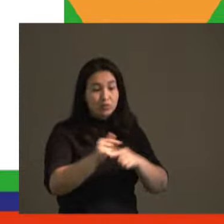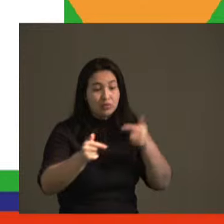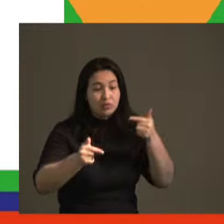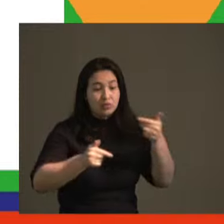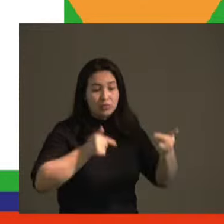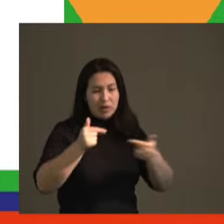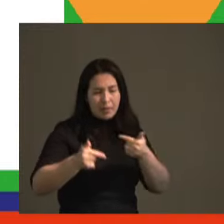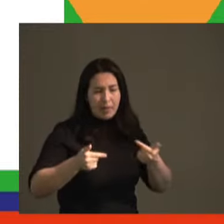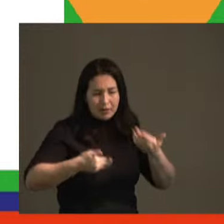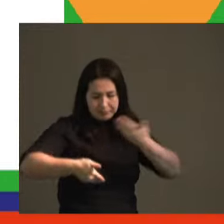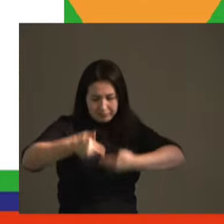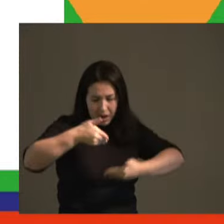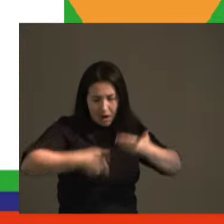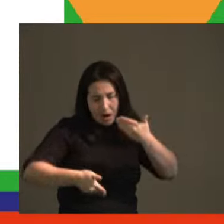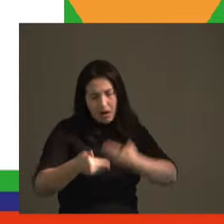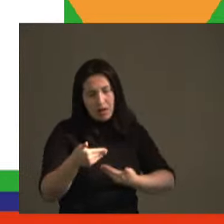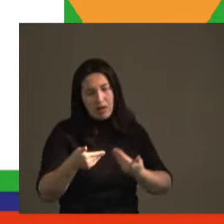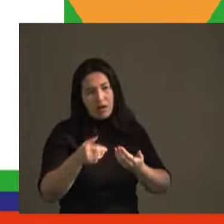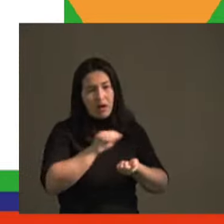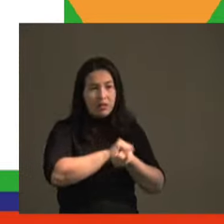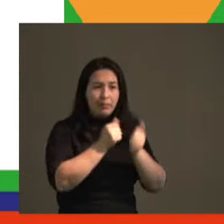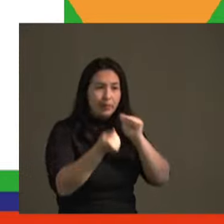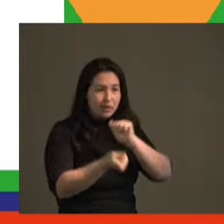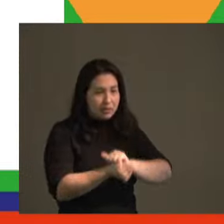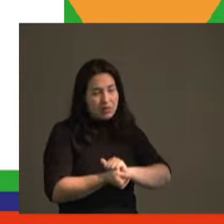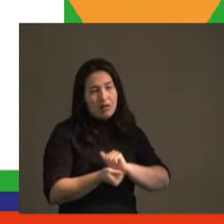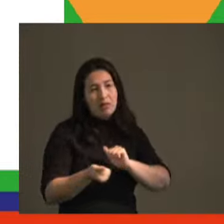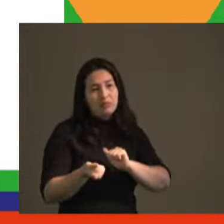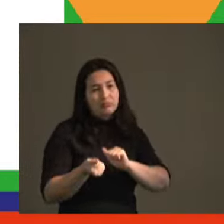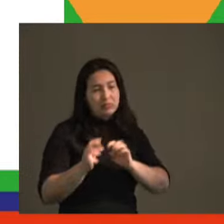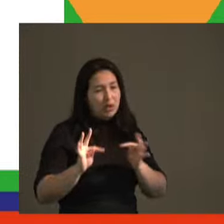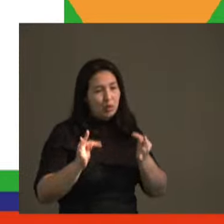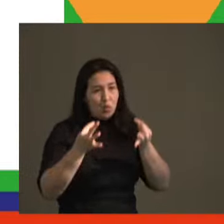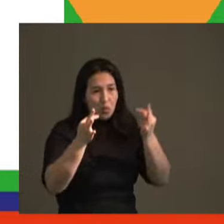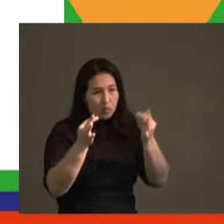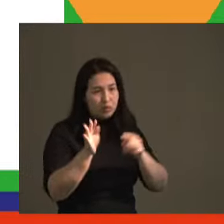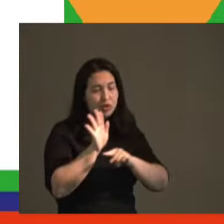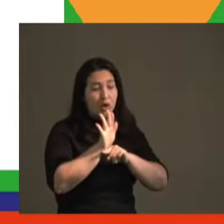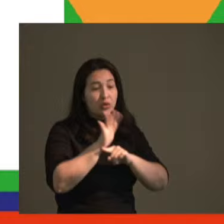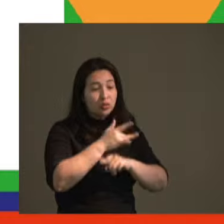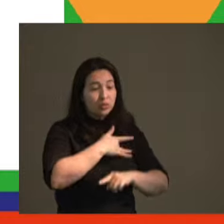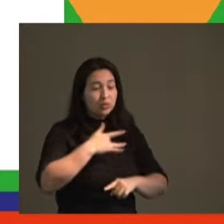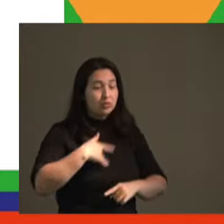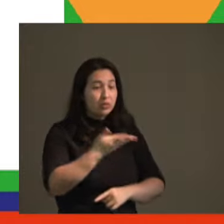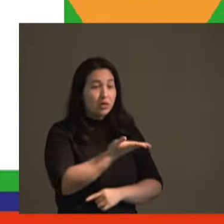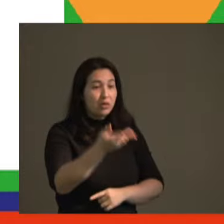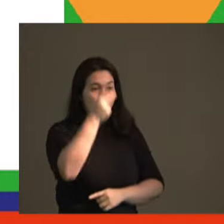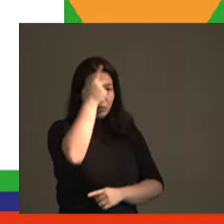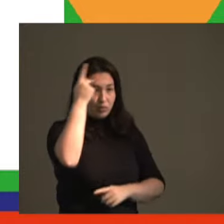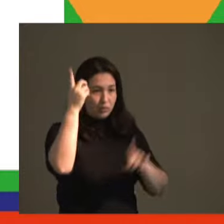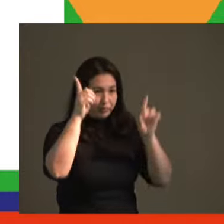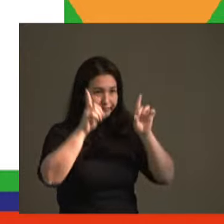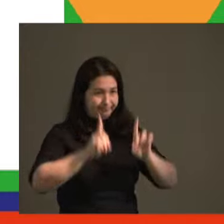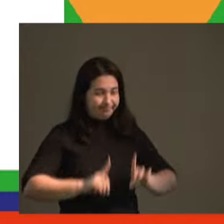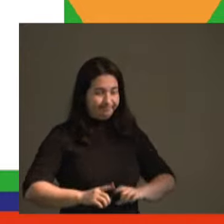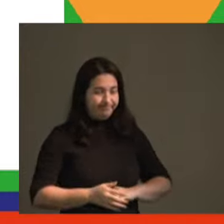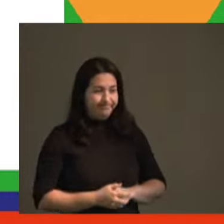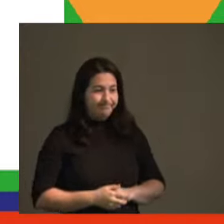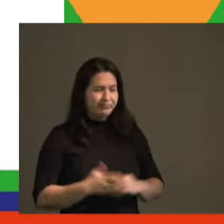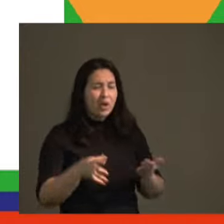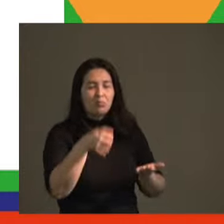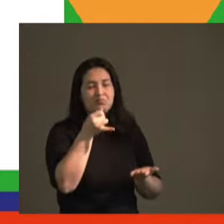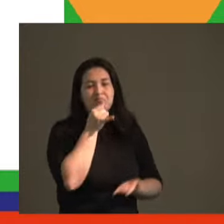diagnóstico, tratamento, concessão, adaptação e manutenção de tecnologia assistiva para a saúde das pessoas com deficiência. Então, aquele